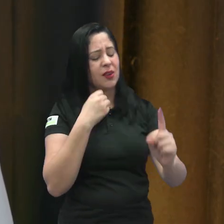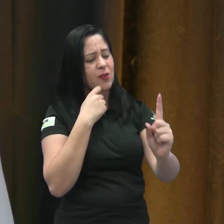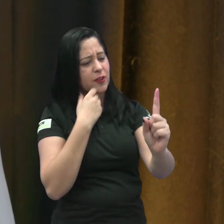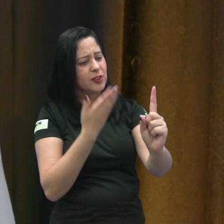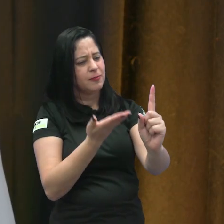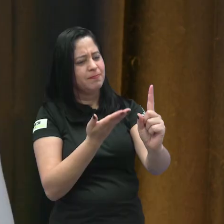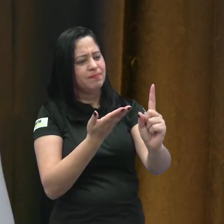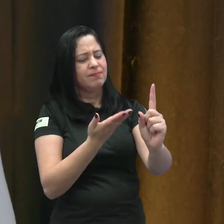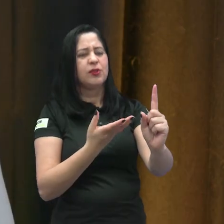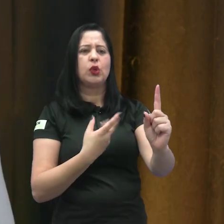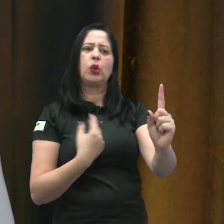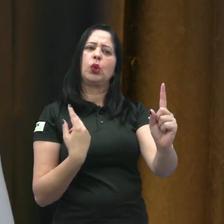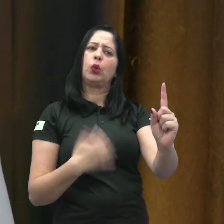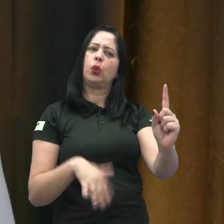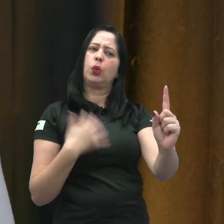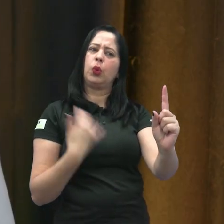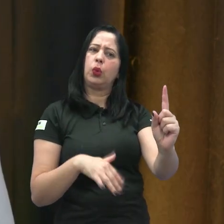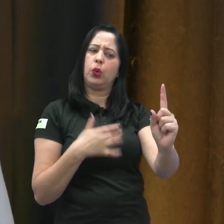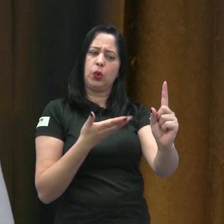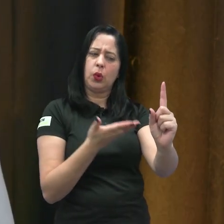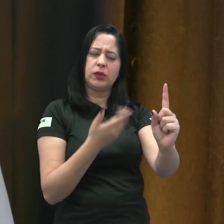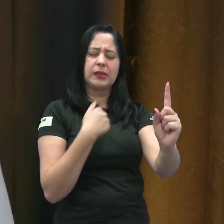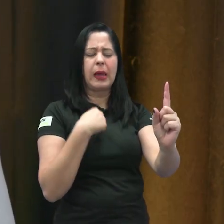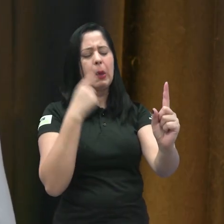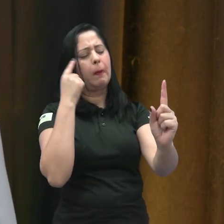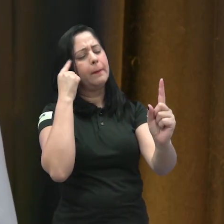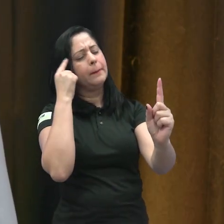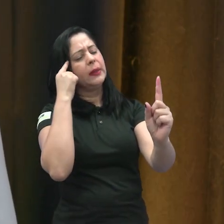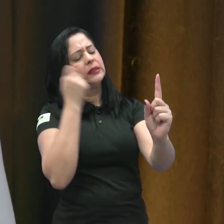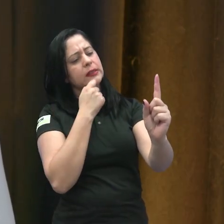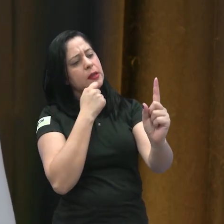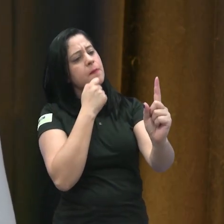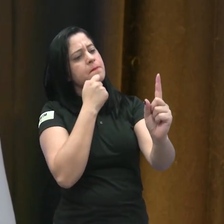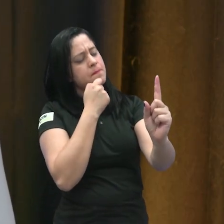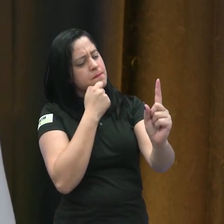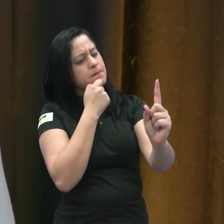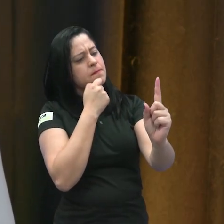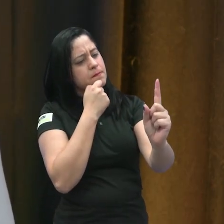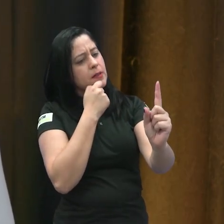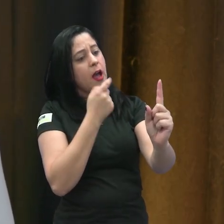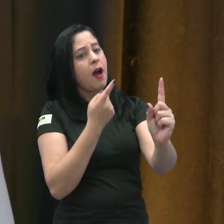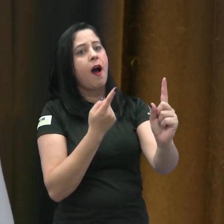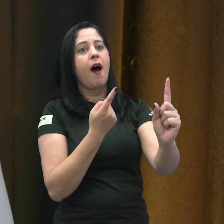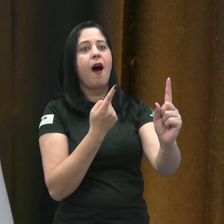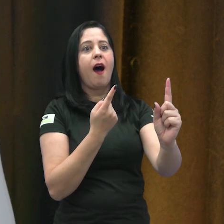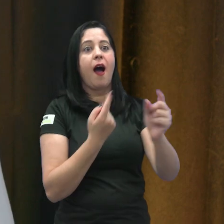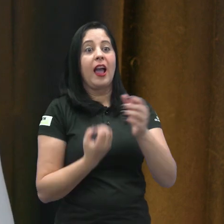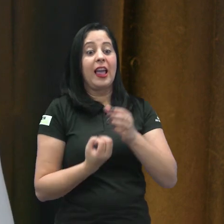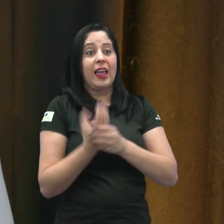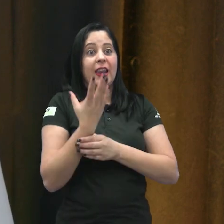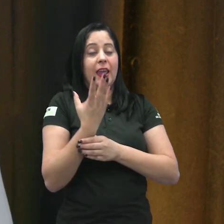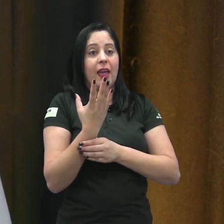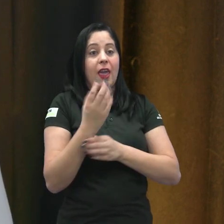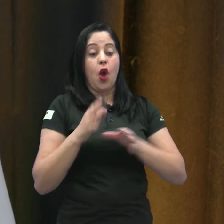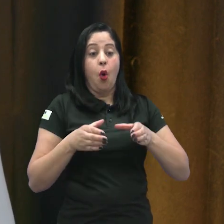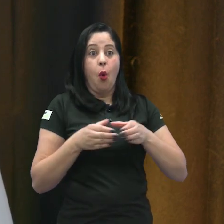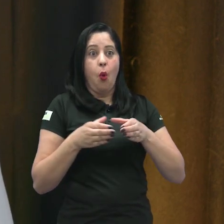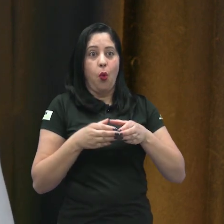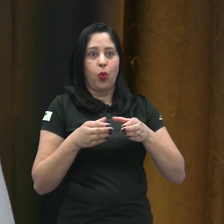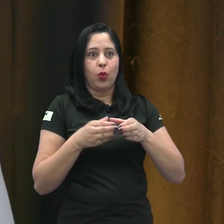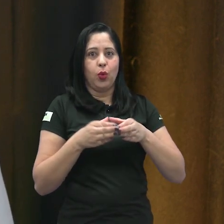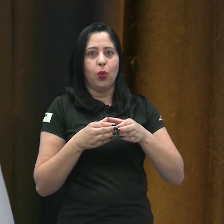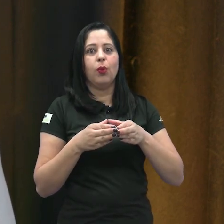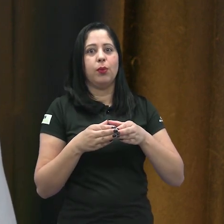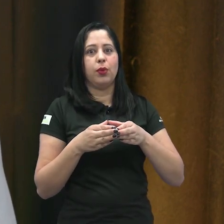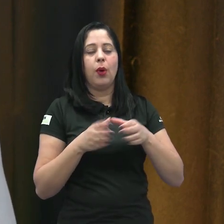assim, prioritária, né, das pessoas. Então, ouvindo um pouco essas pessoas, eu pensei e criei aqui na